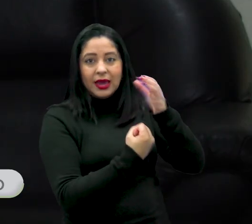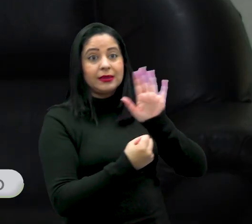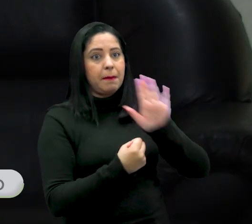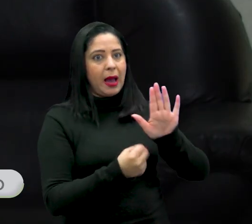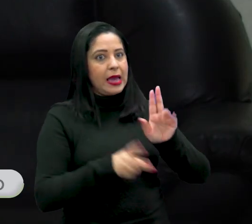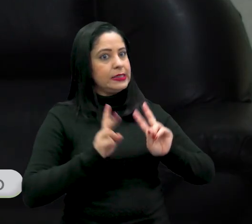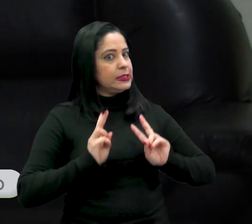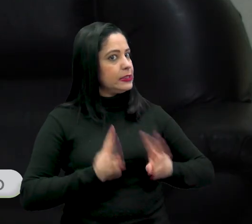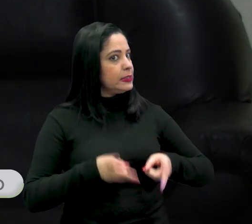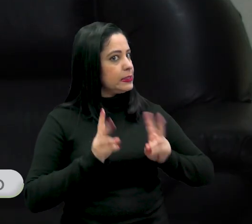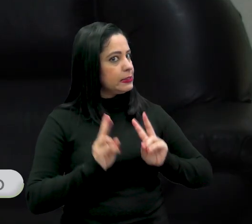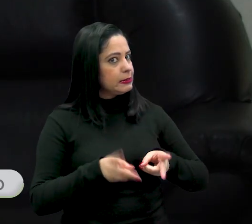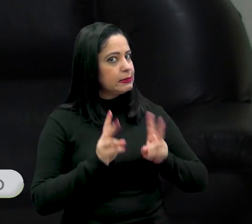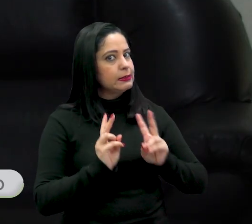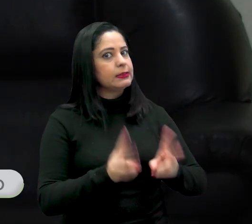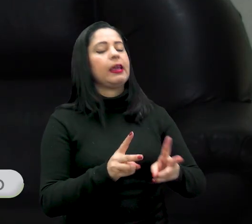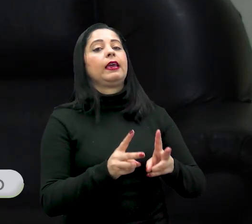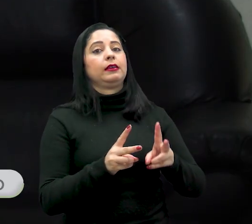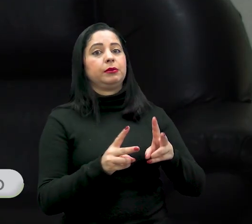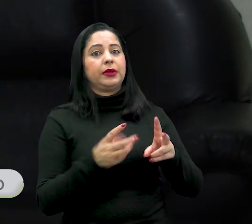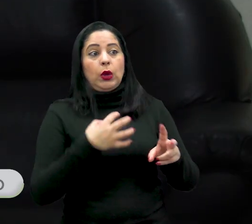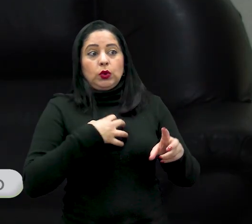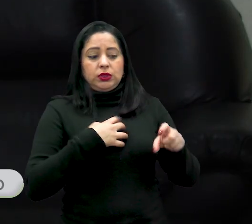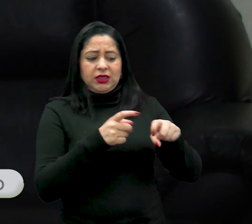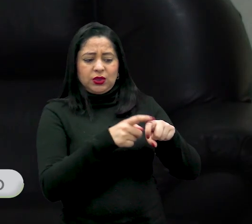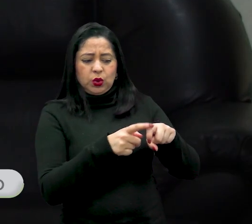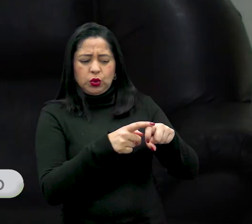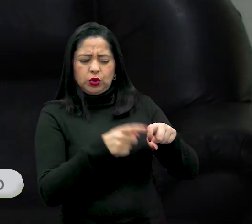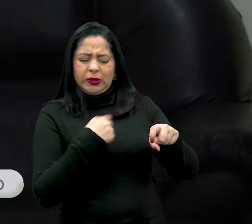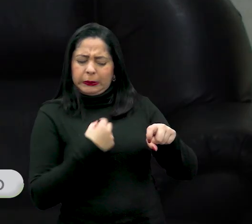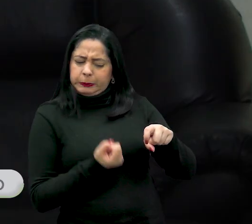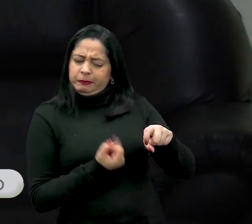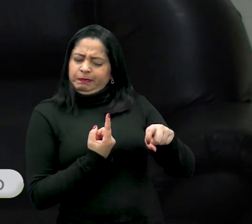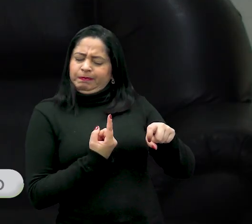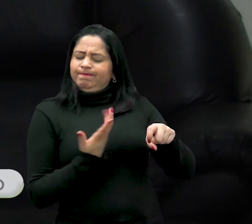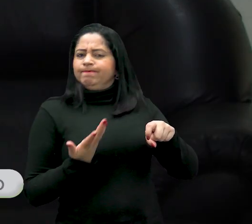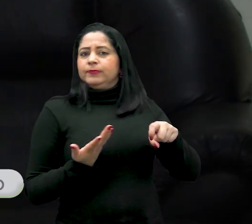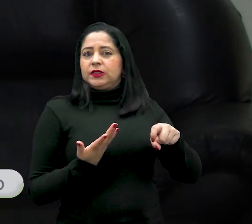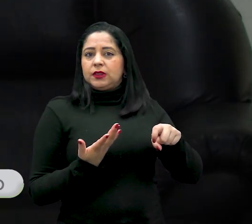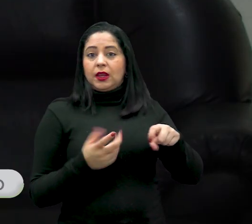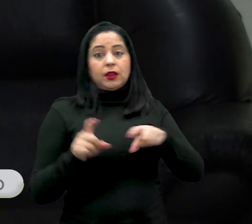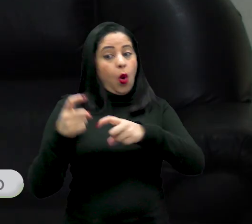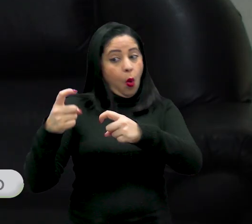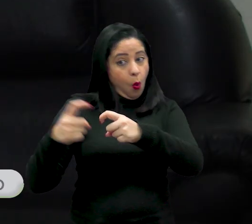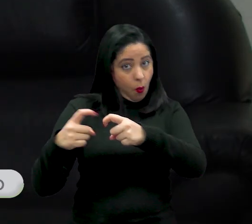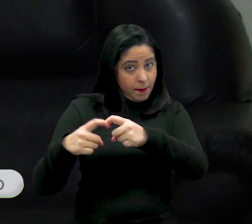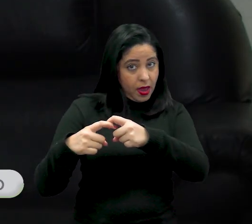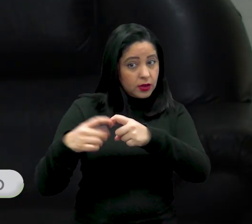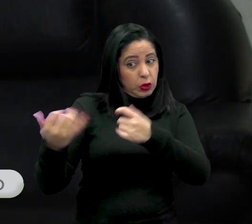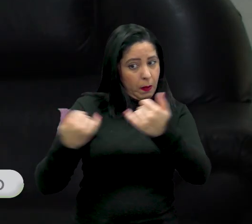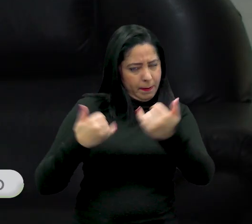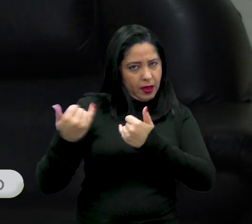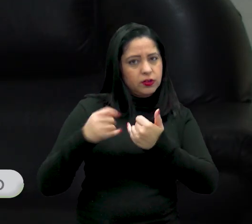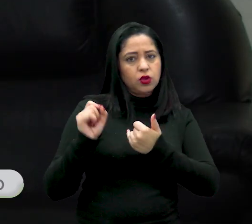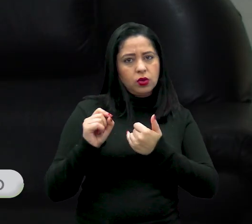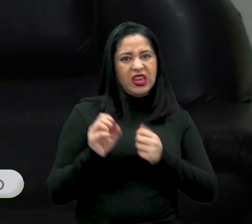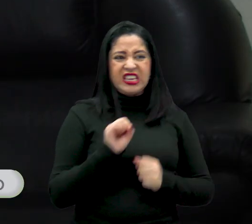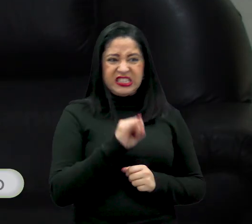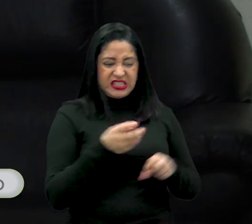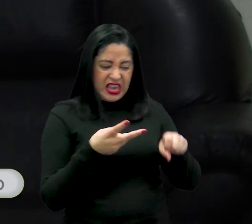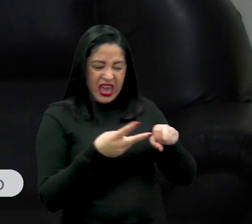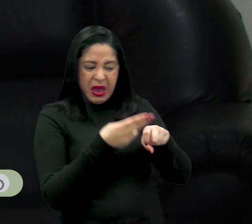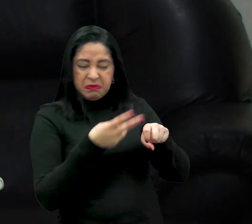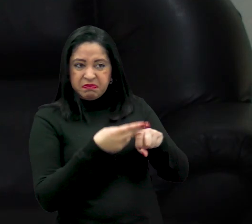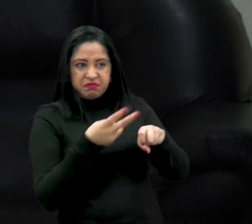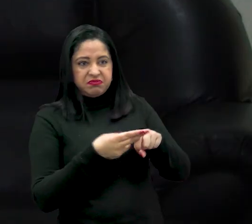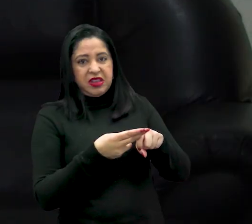mas sempre com aquele receio que o joelho não é mais o mesmo, né? Como o médico também falou que mesmo eu fazendo a cirurgia, pode